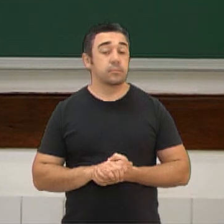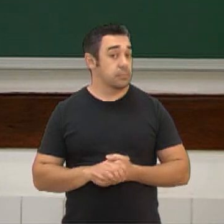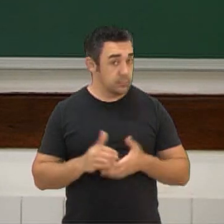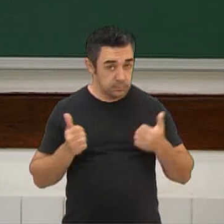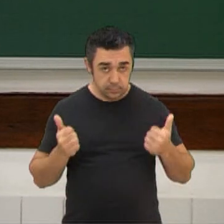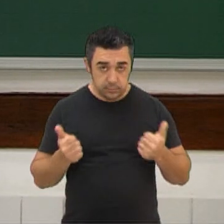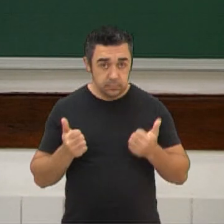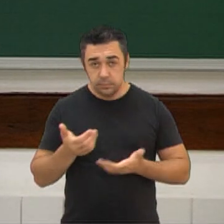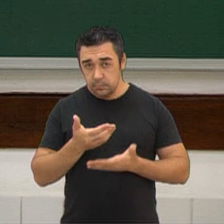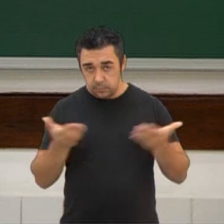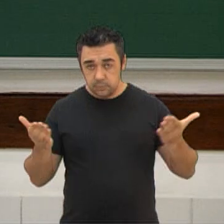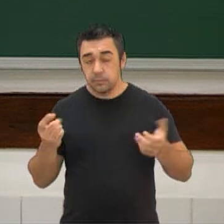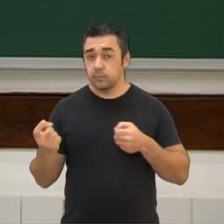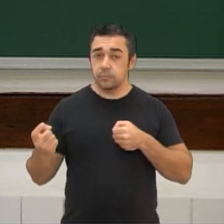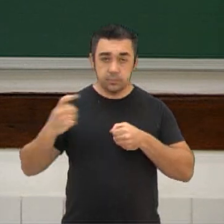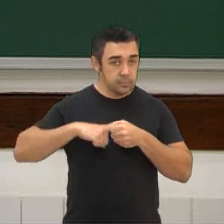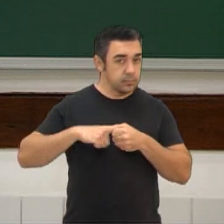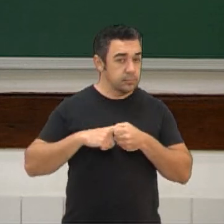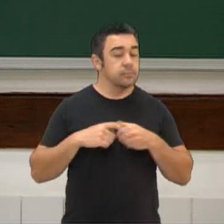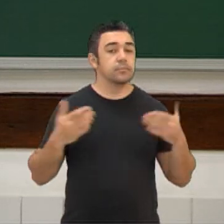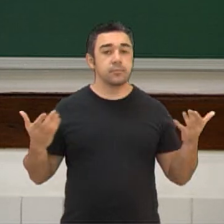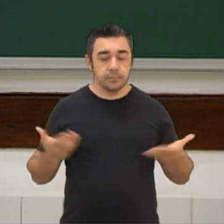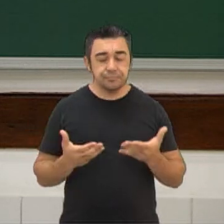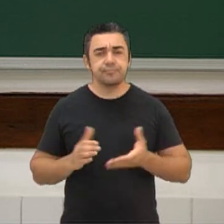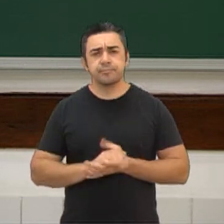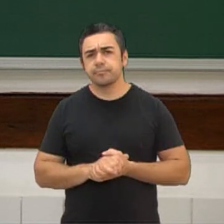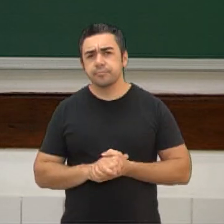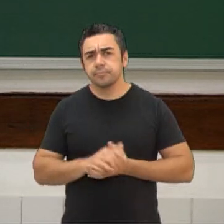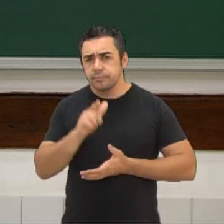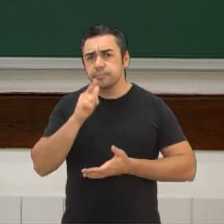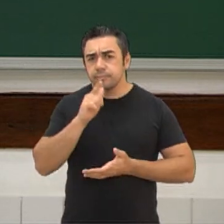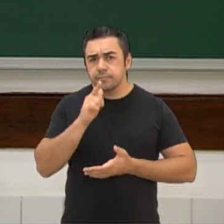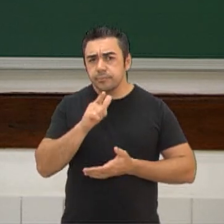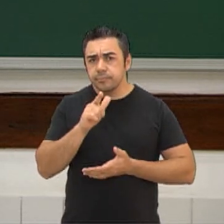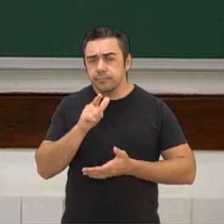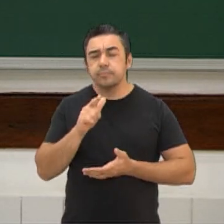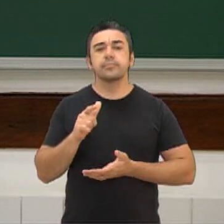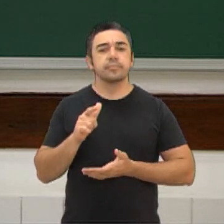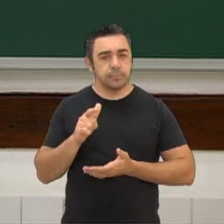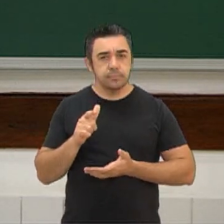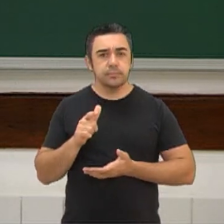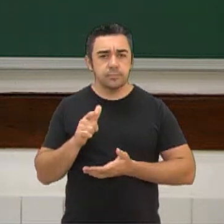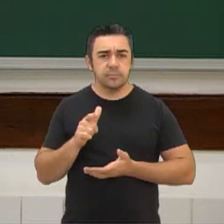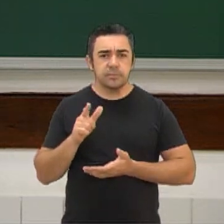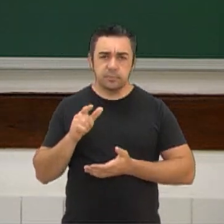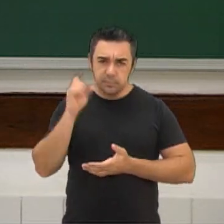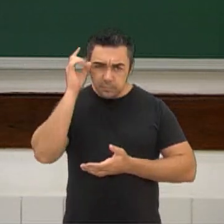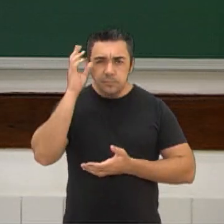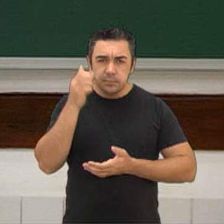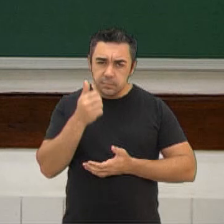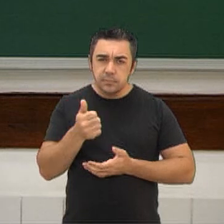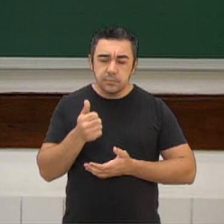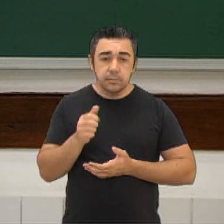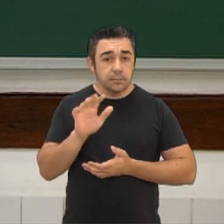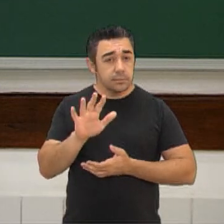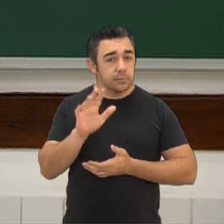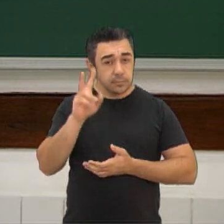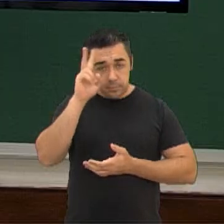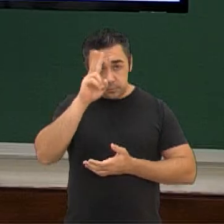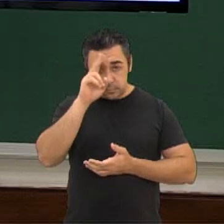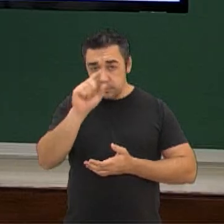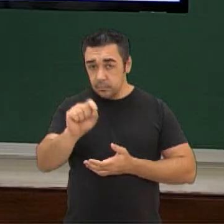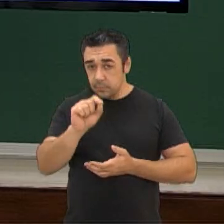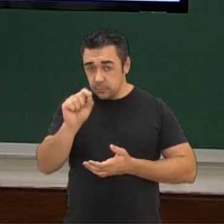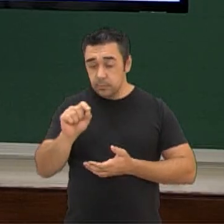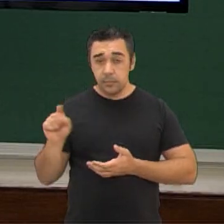Muito bem, senhoras e senhores, voltamos! Conseguiu fazer? Um pouquinho mais fácil, né? Só lembra, né,